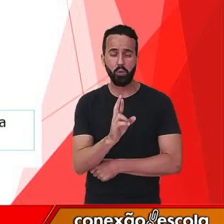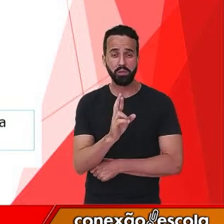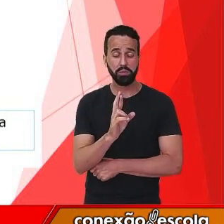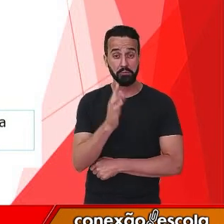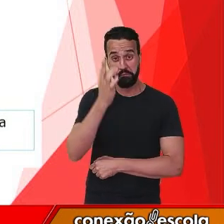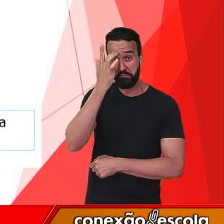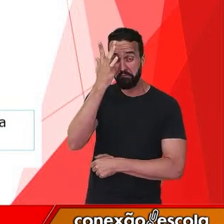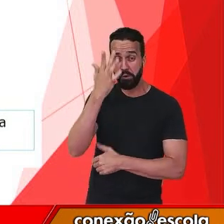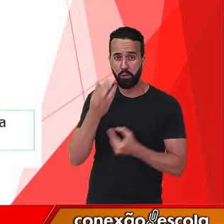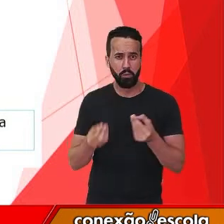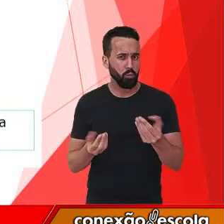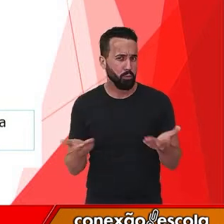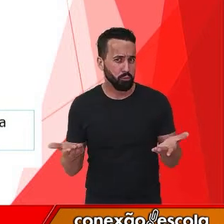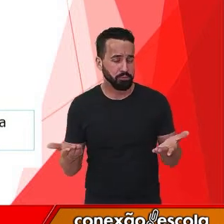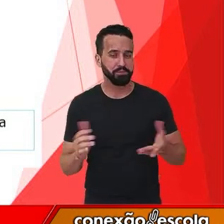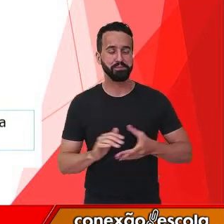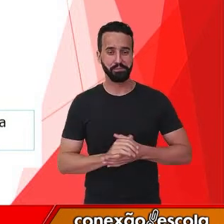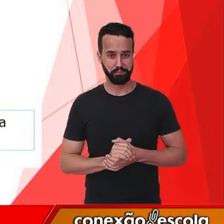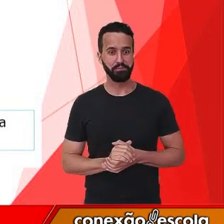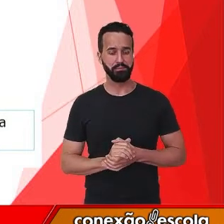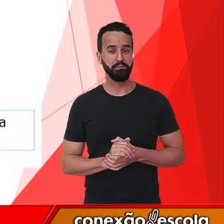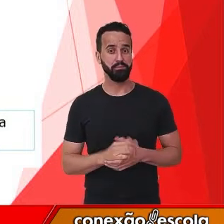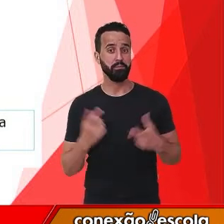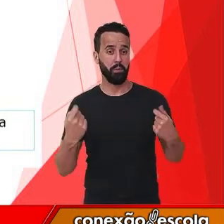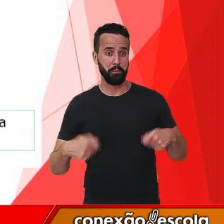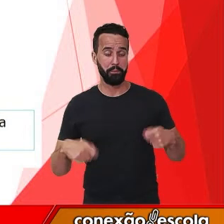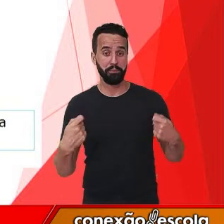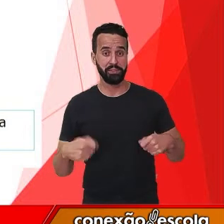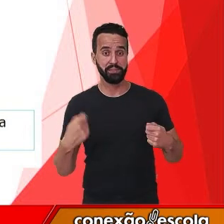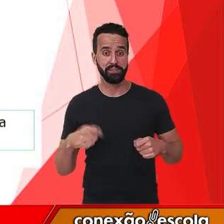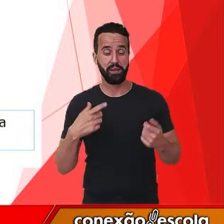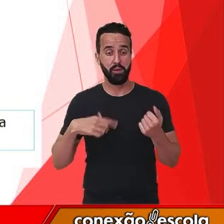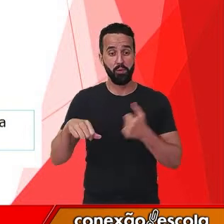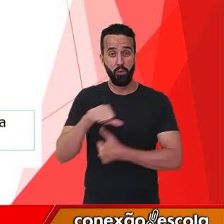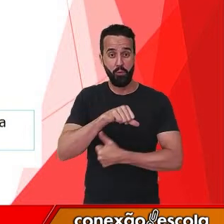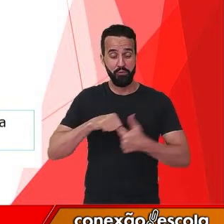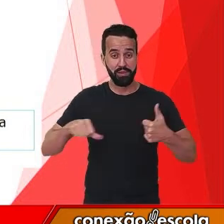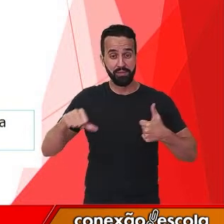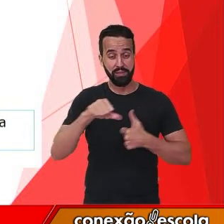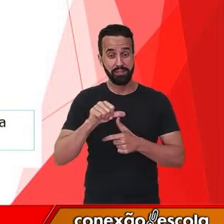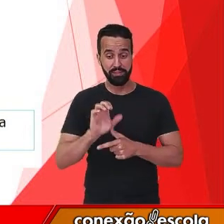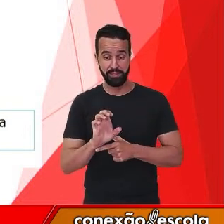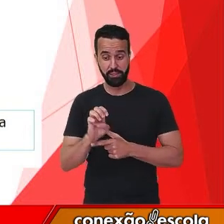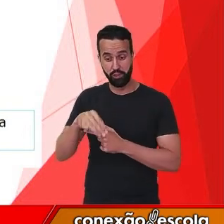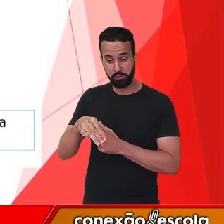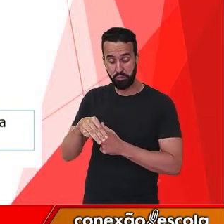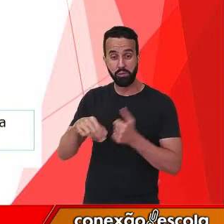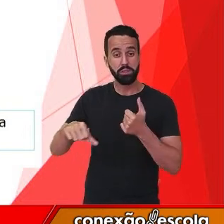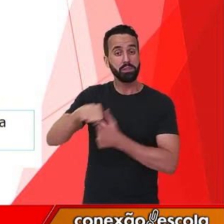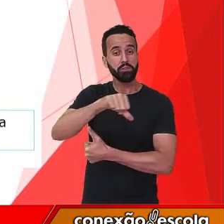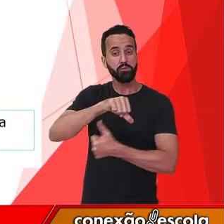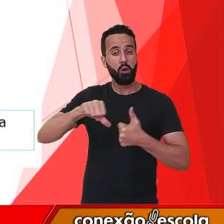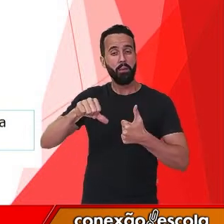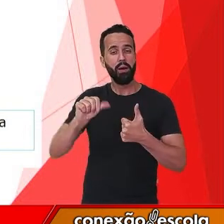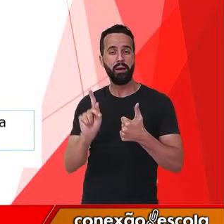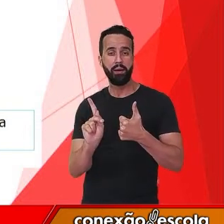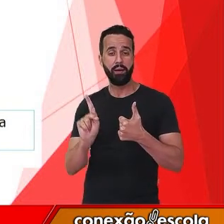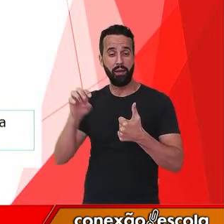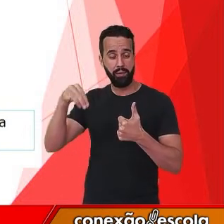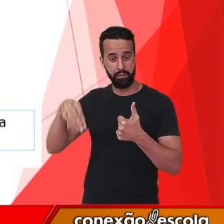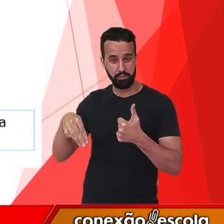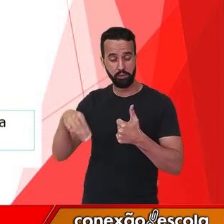mais facilidade nós podemos converter a nossa escala de centímetros para quilômetros e o